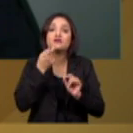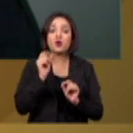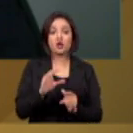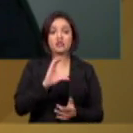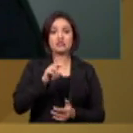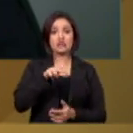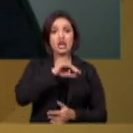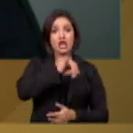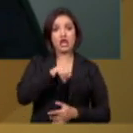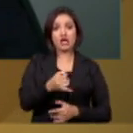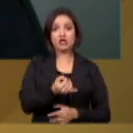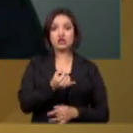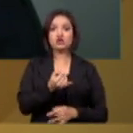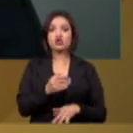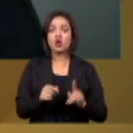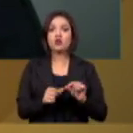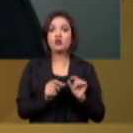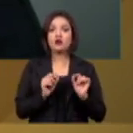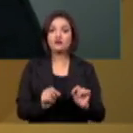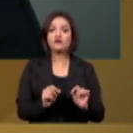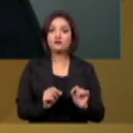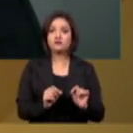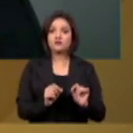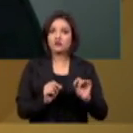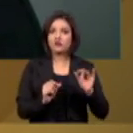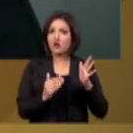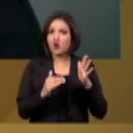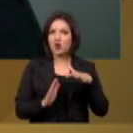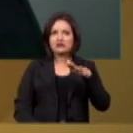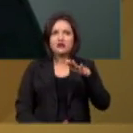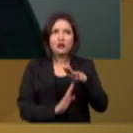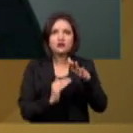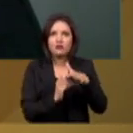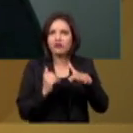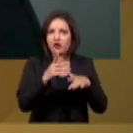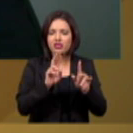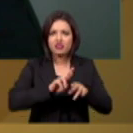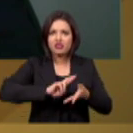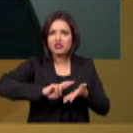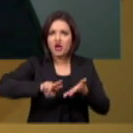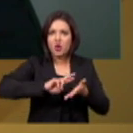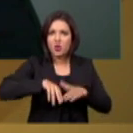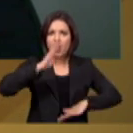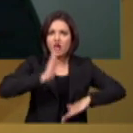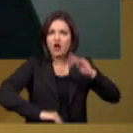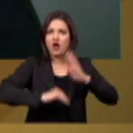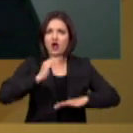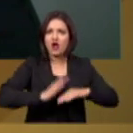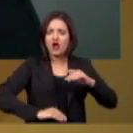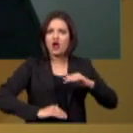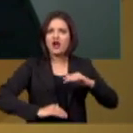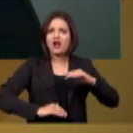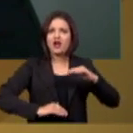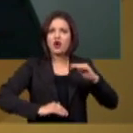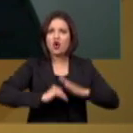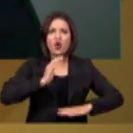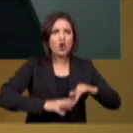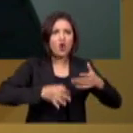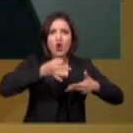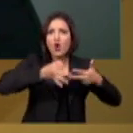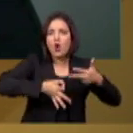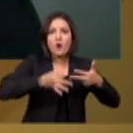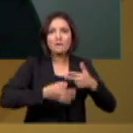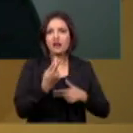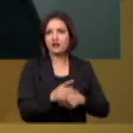o cnj poderia desbordado duas limites funcionários que o competência ao encontro ao tribunal do